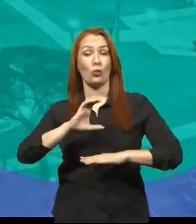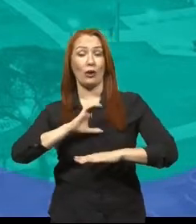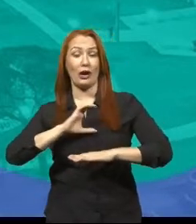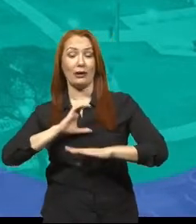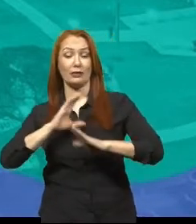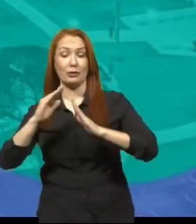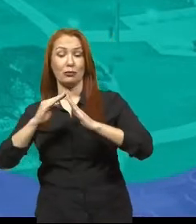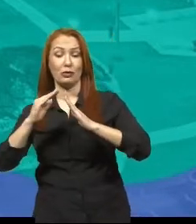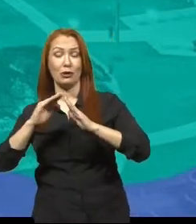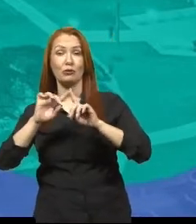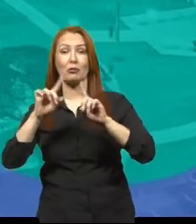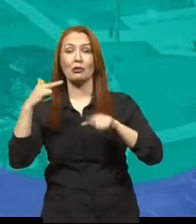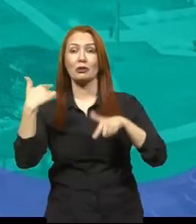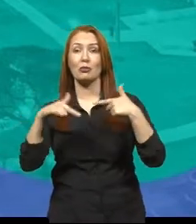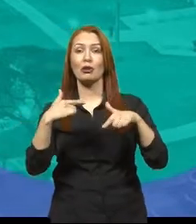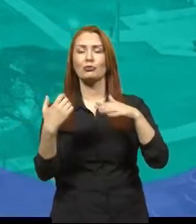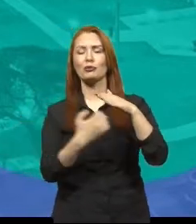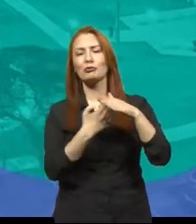empresa no Brasil.